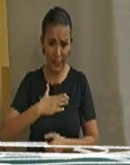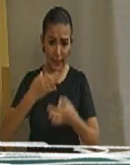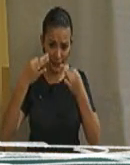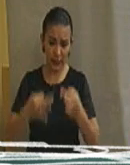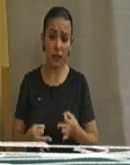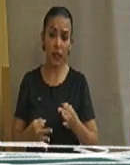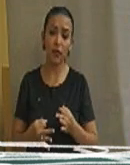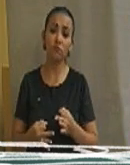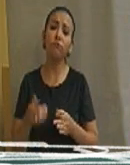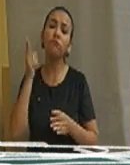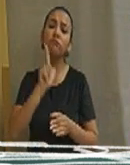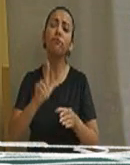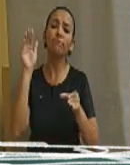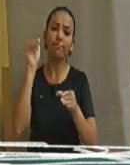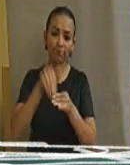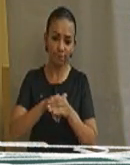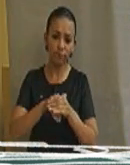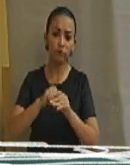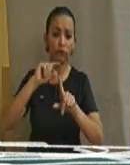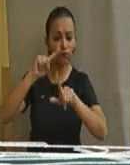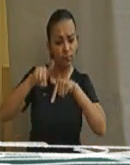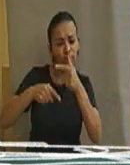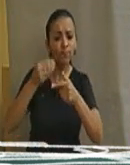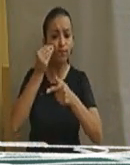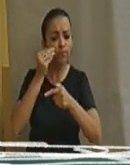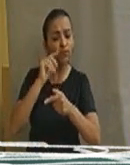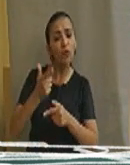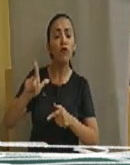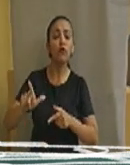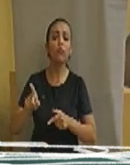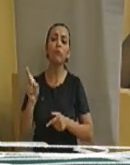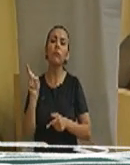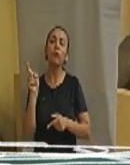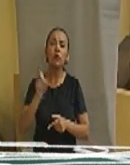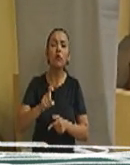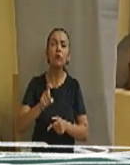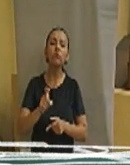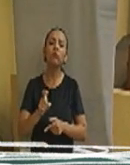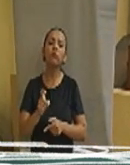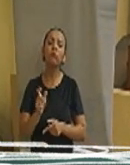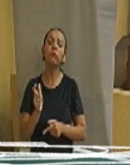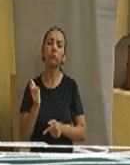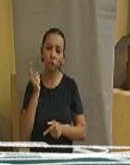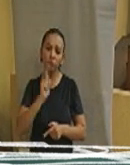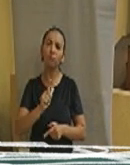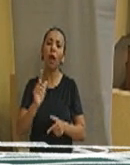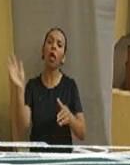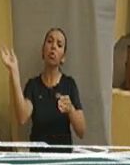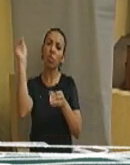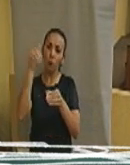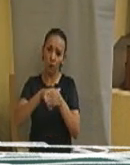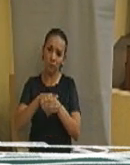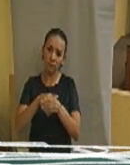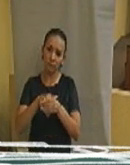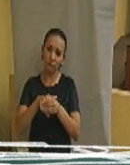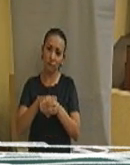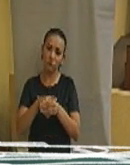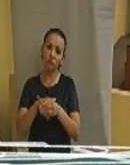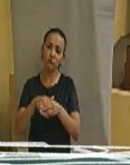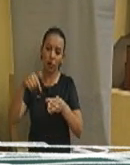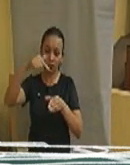ser depositada. Vou avançar novamente. Aí então eu faço o clique em depositar cédula na